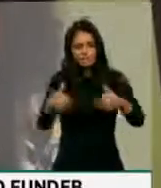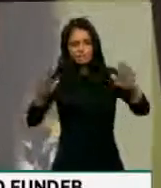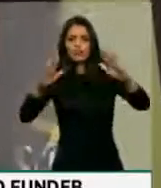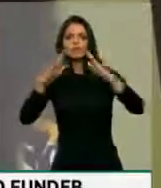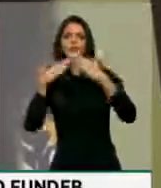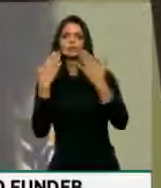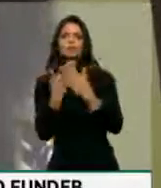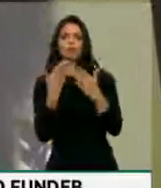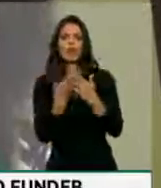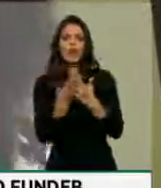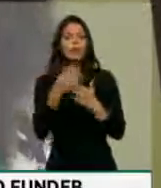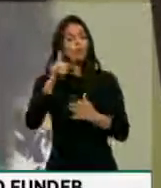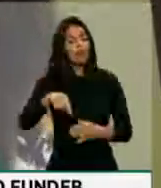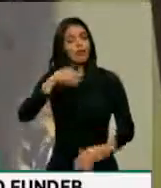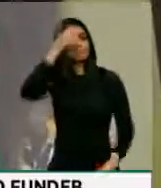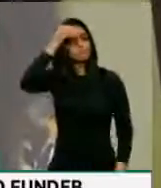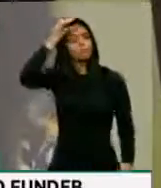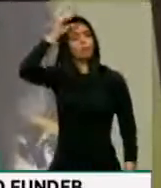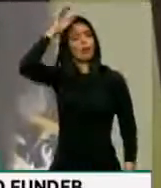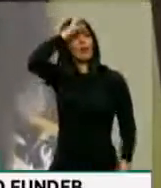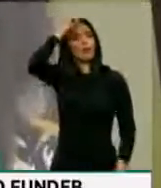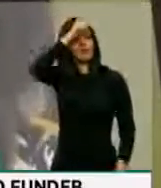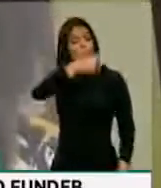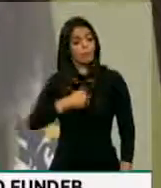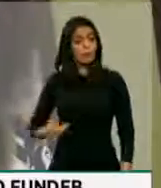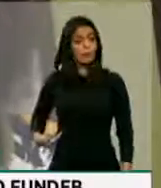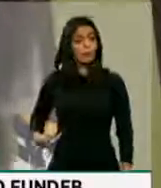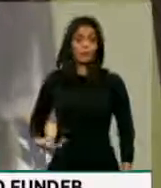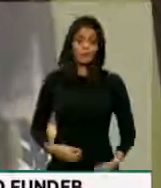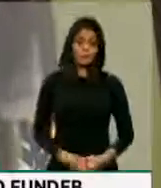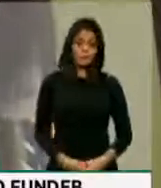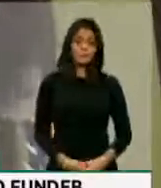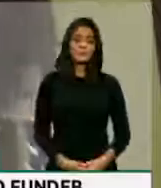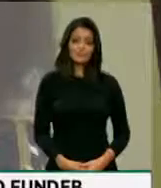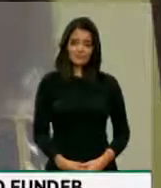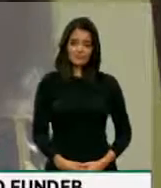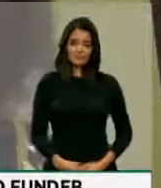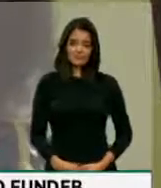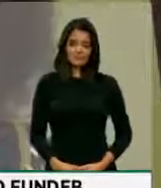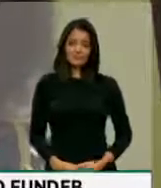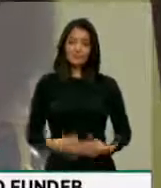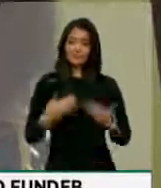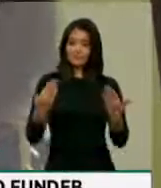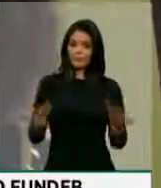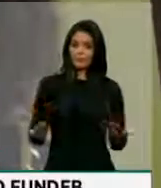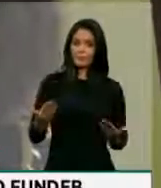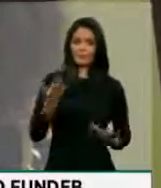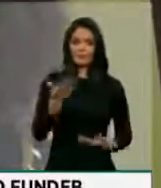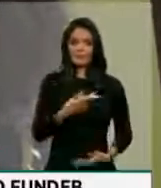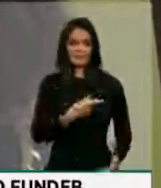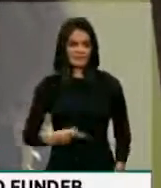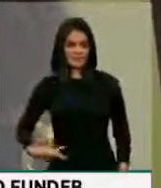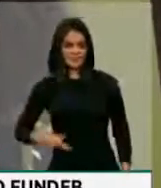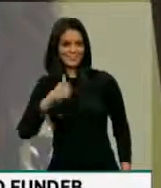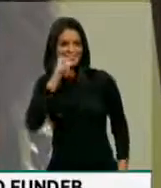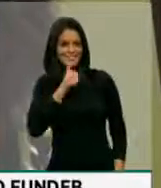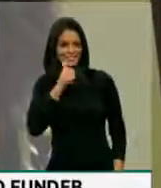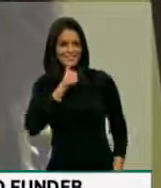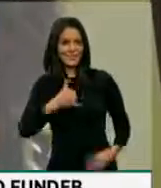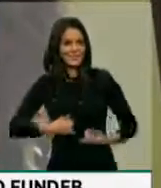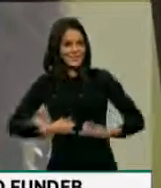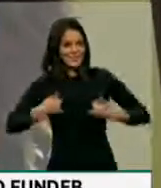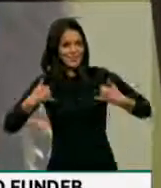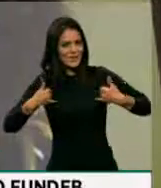entrada do conhecimento público para a maioria da sua população. Portanto, senhora presidente, é com orgulho,